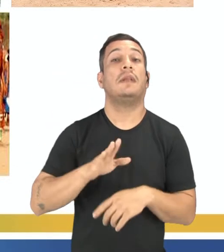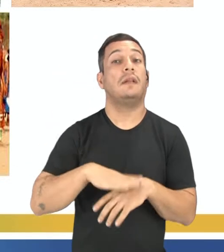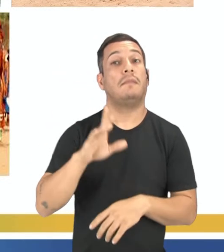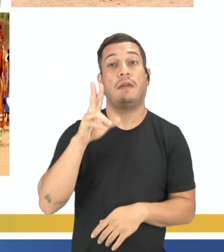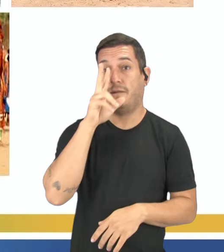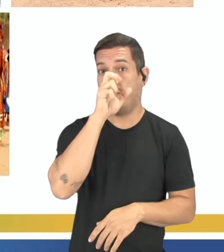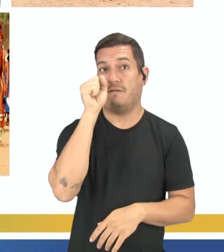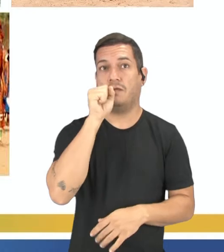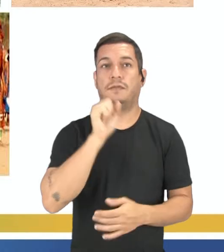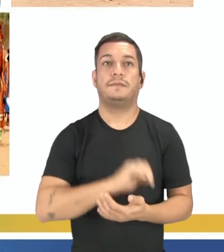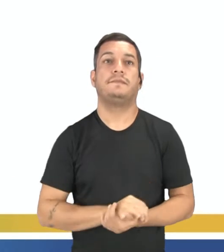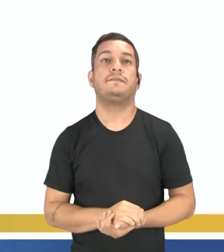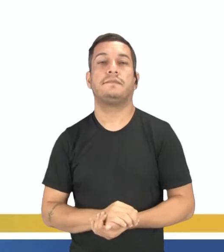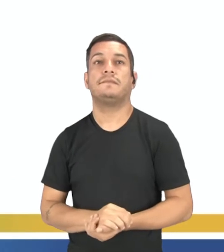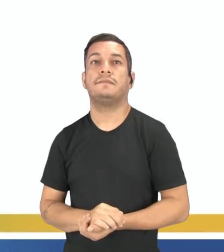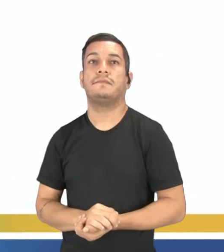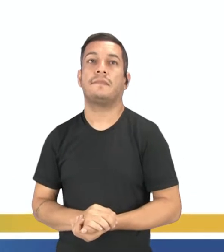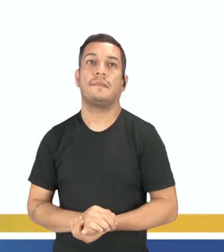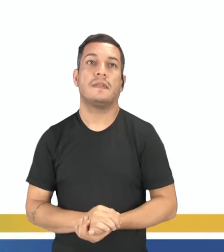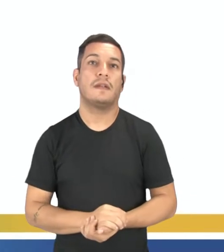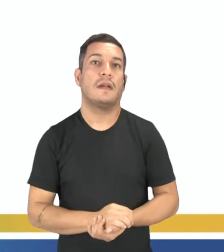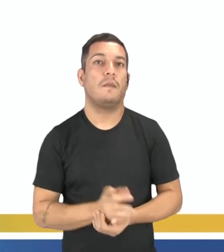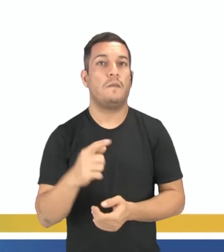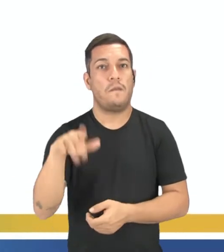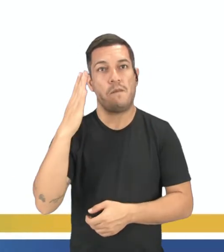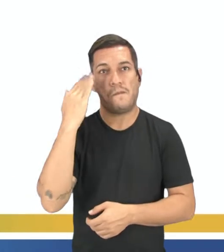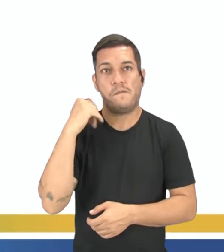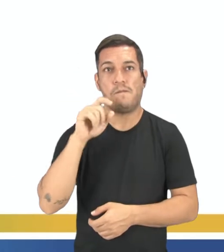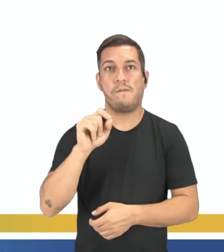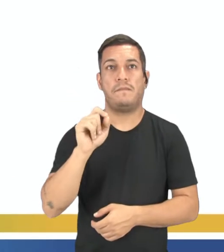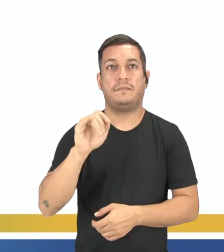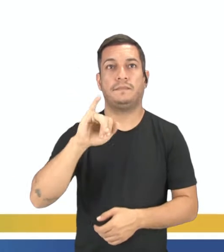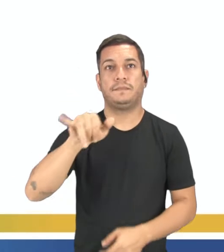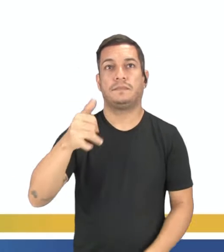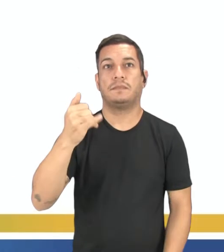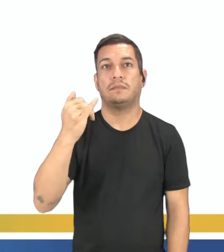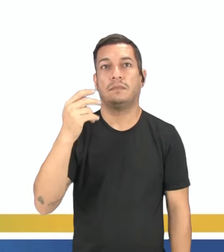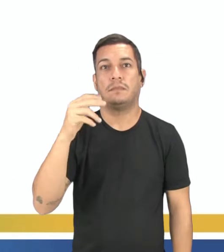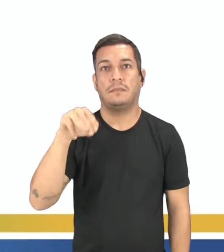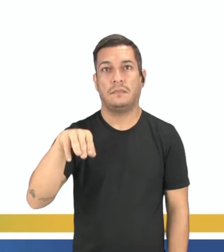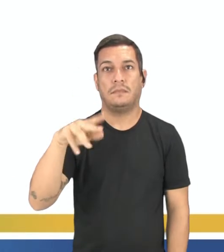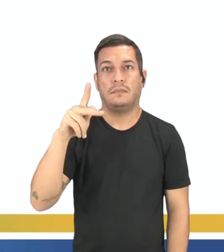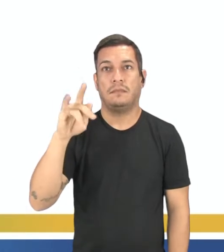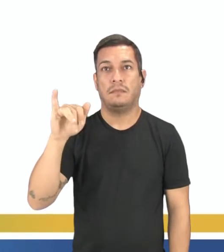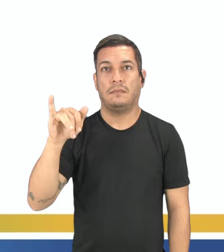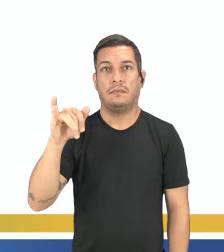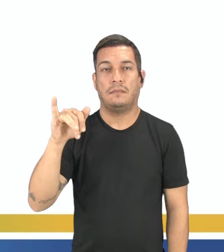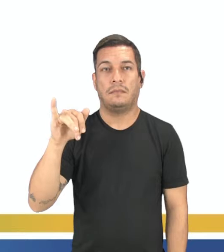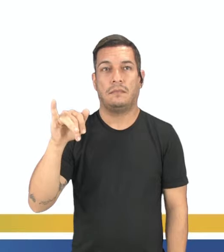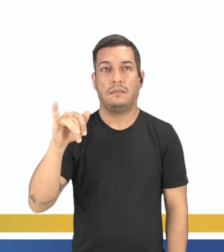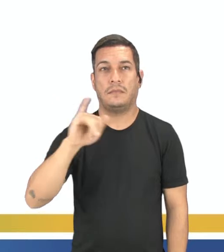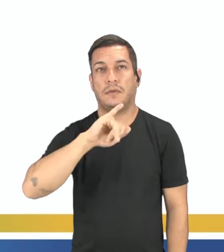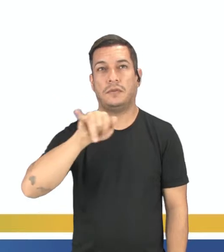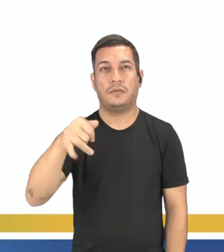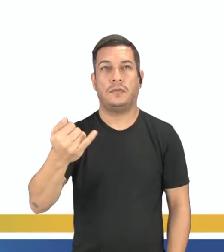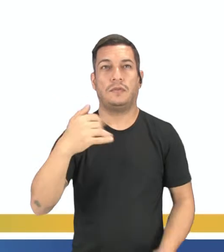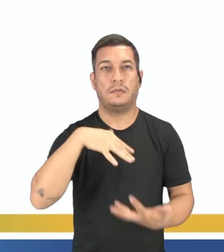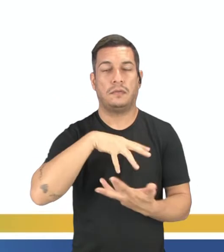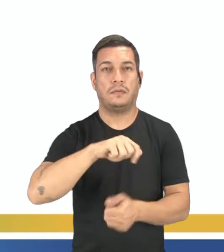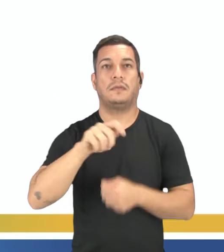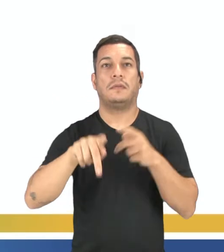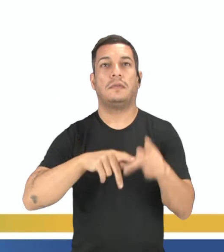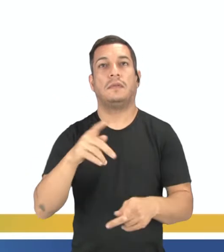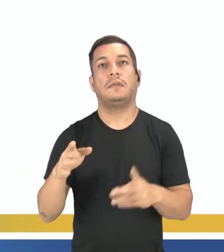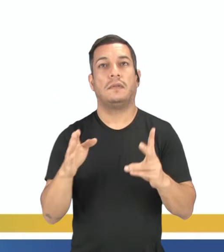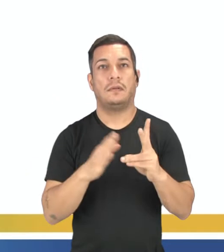mostrar quem tem mais condições. Bom, vocês sabem o que é JMPI, Jogos Mundiais dos